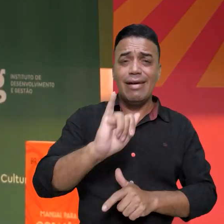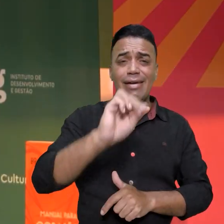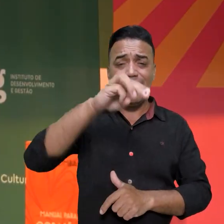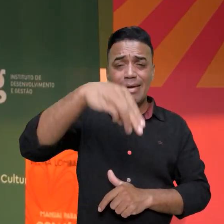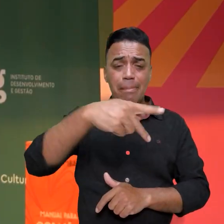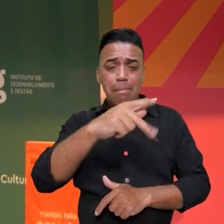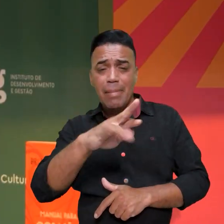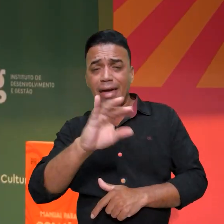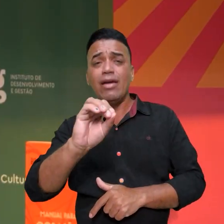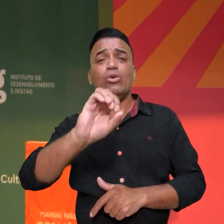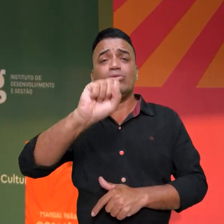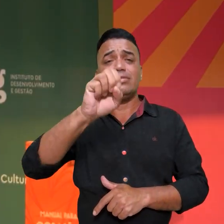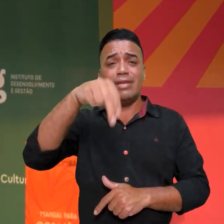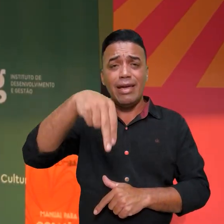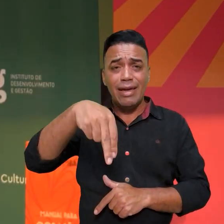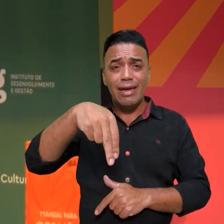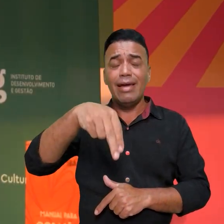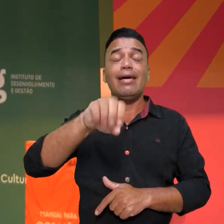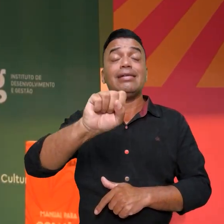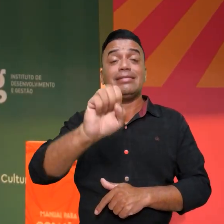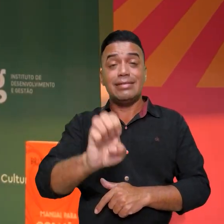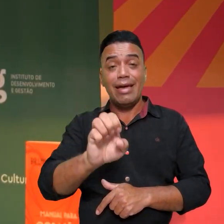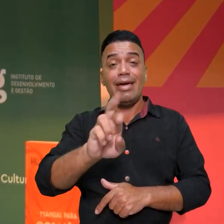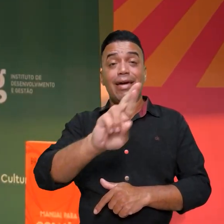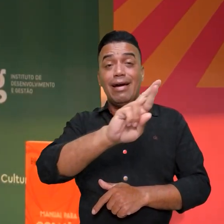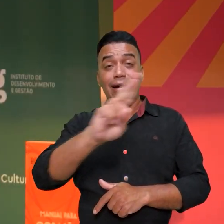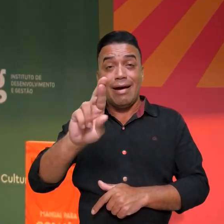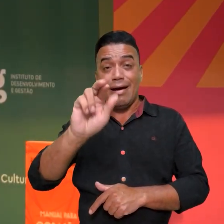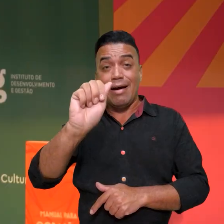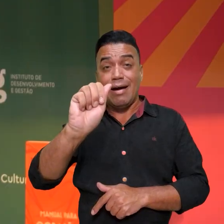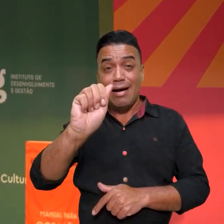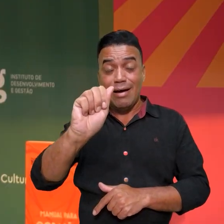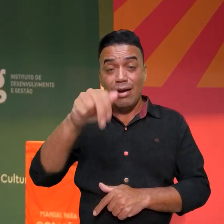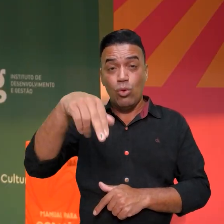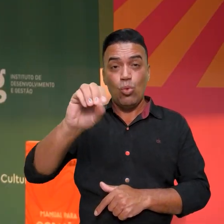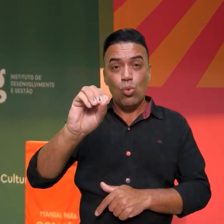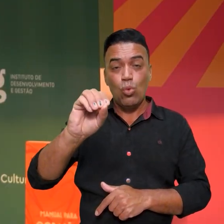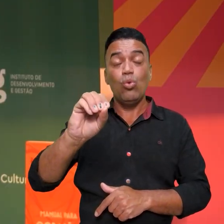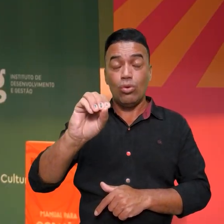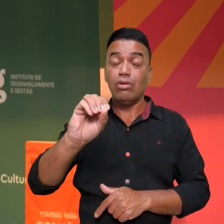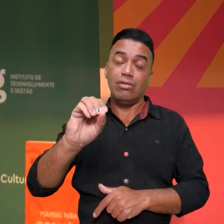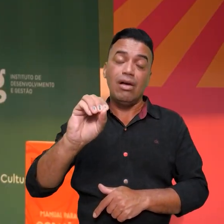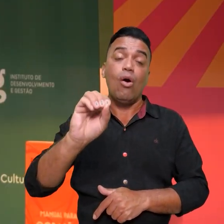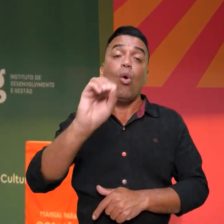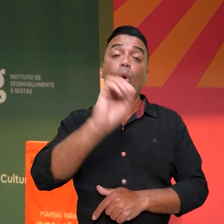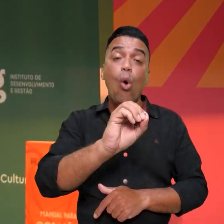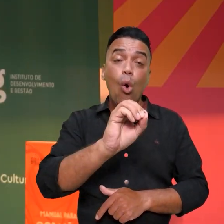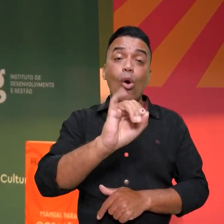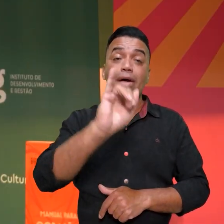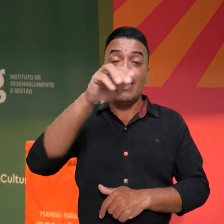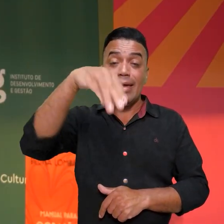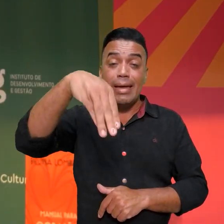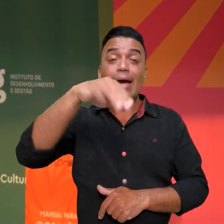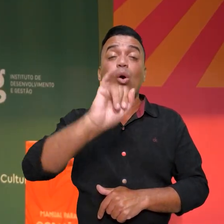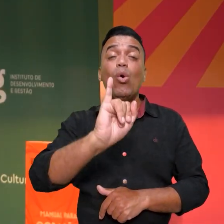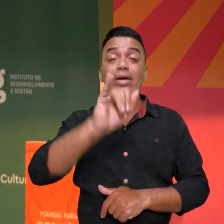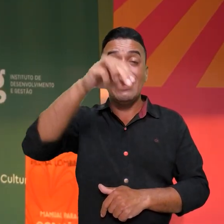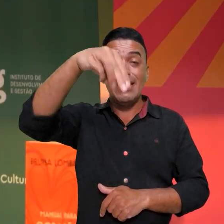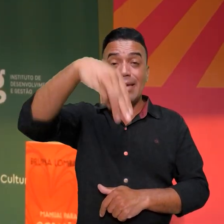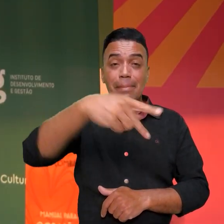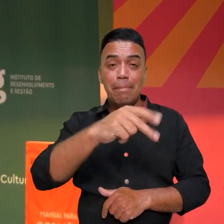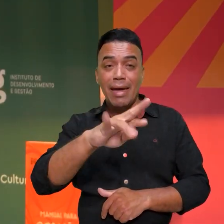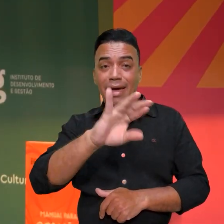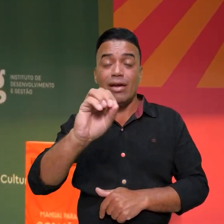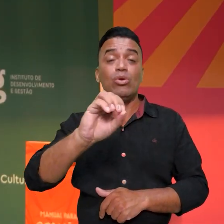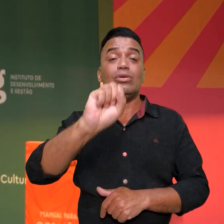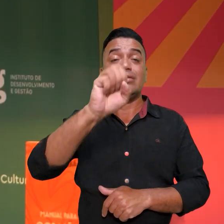Serrano. Para os não cariocas, ensino que é o Império Serrano, apesar de ser a escola de samba. Não cometam esse erro, porque carioca se ofende